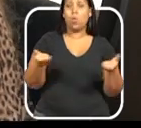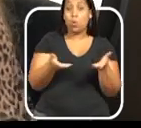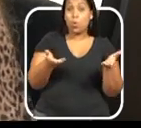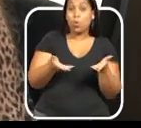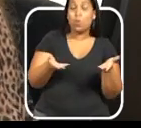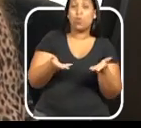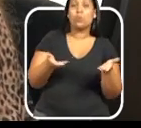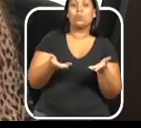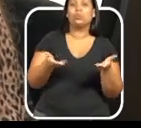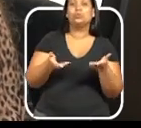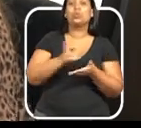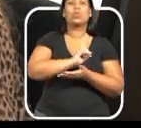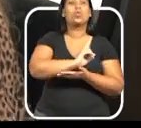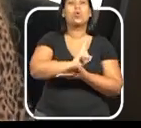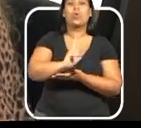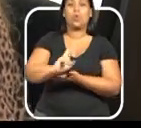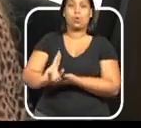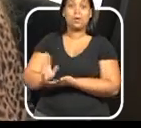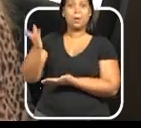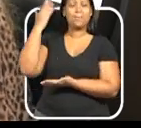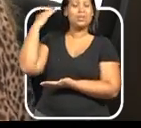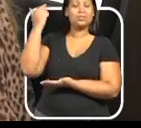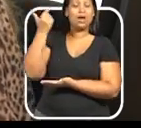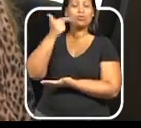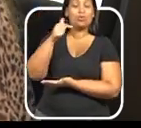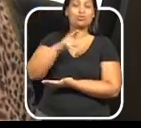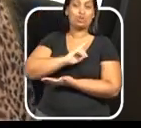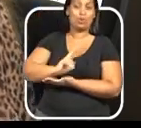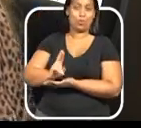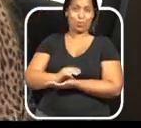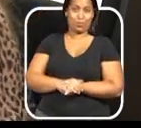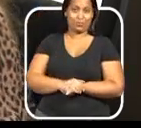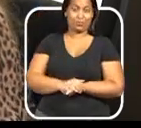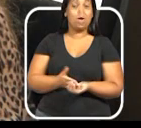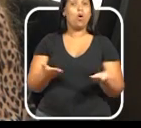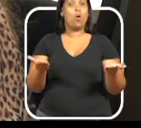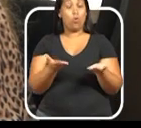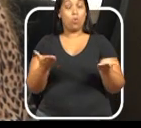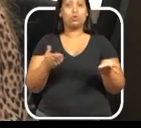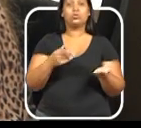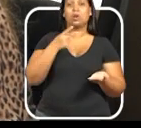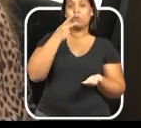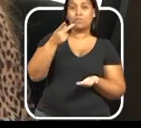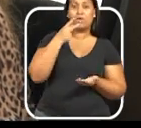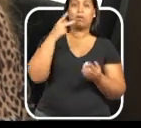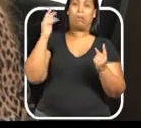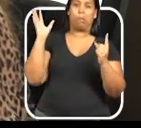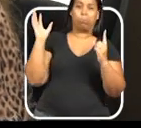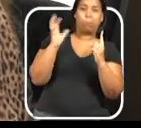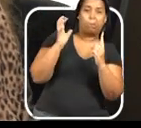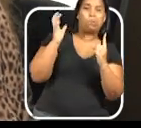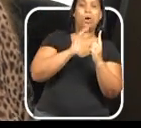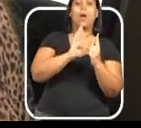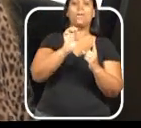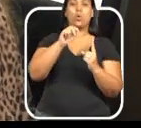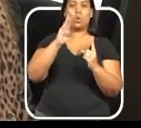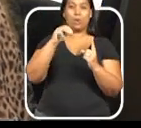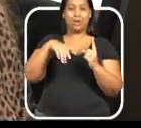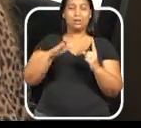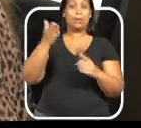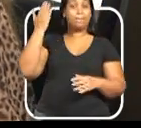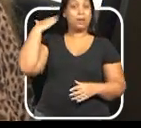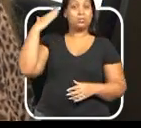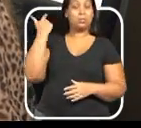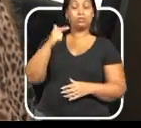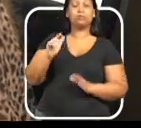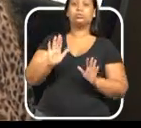gente chama, hoje a gente dá nome para muita coisa que não tinha nome no passado, né? Então o que hoje a gente chama de bullying, que a gente fala, hoje tem bullying, no passado não